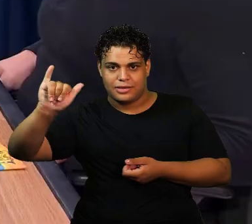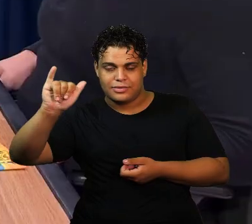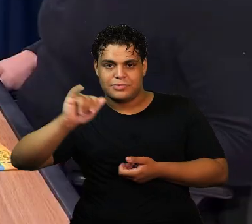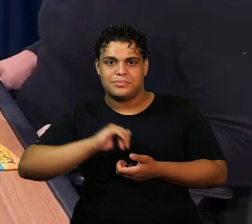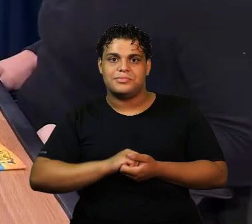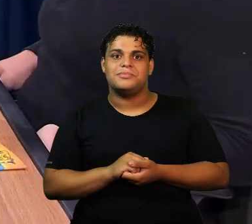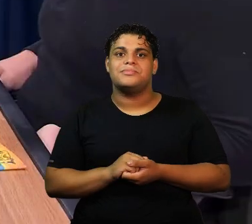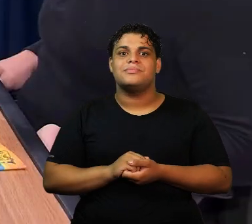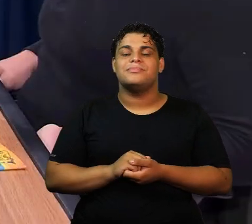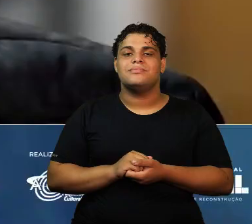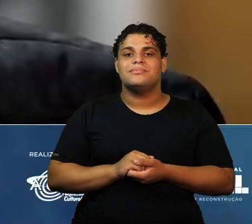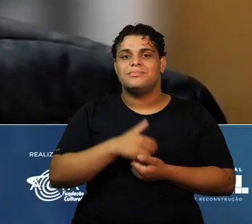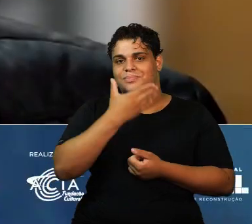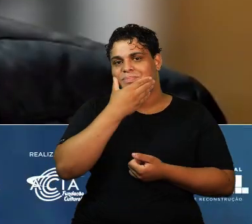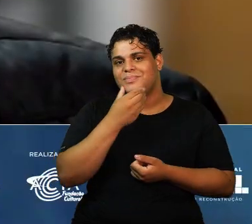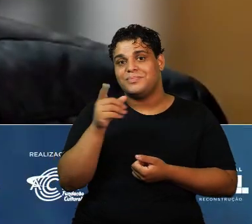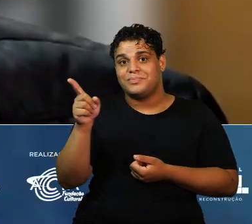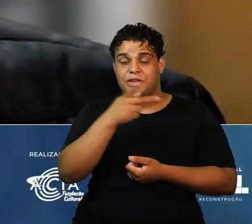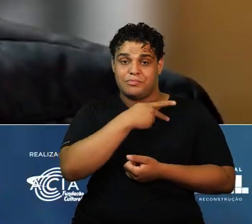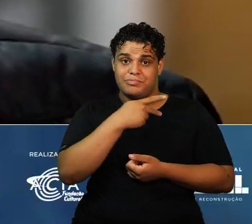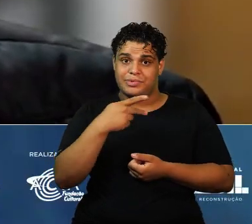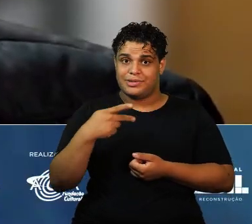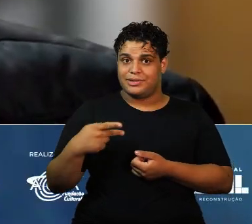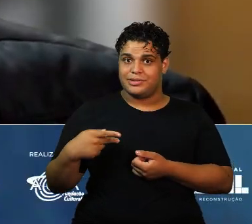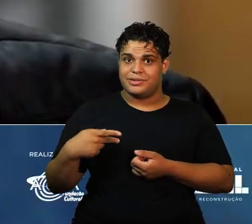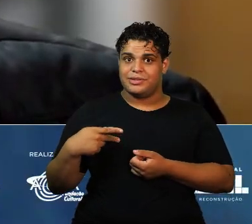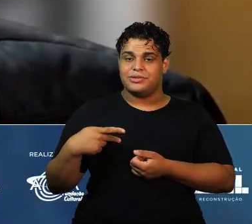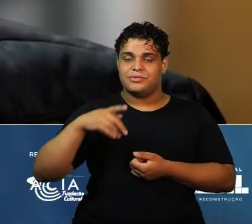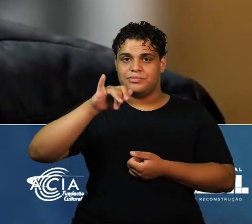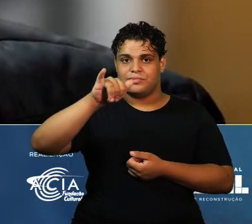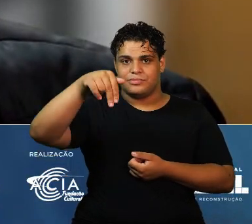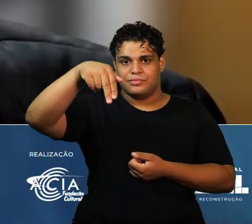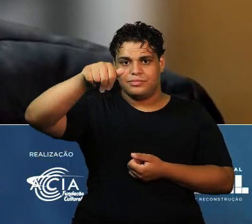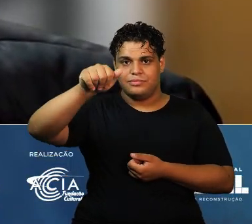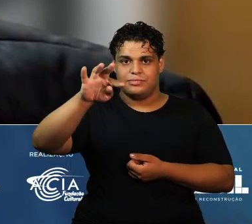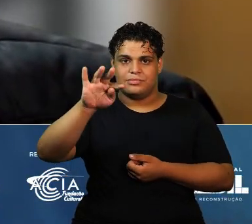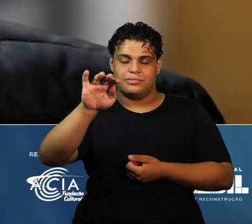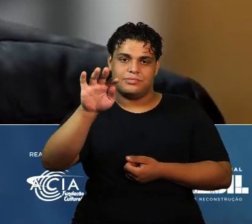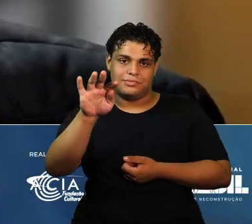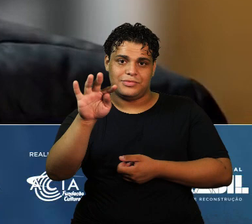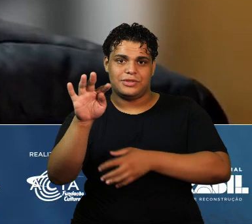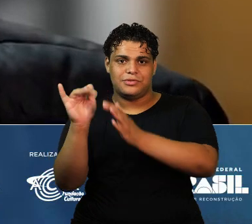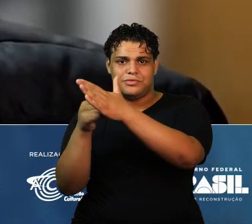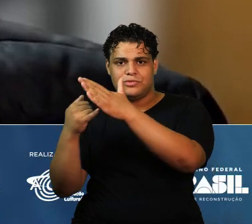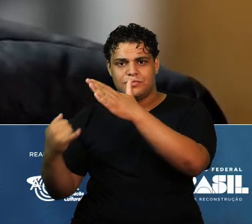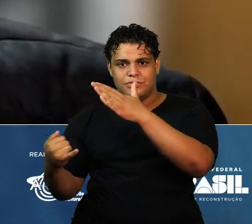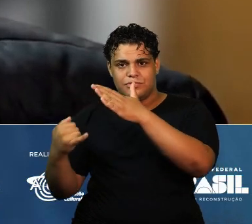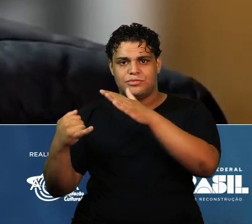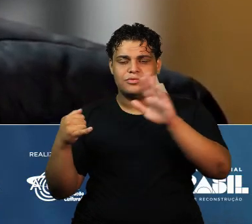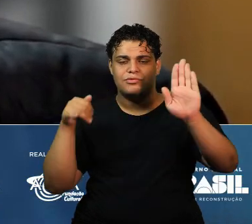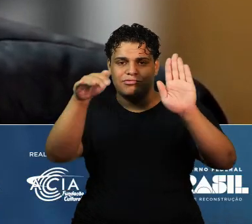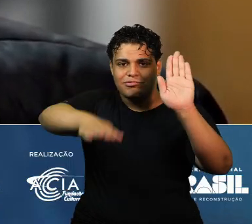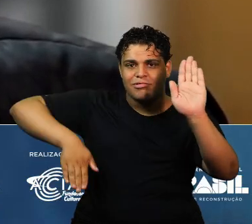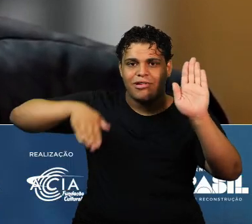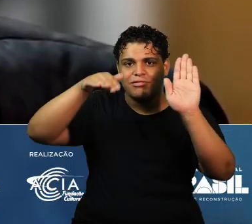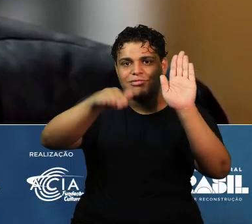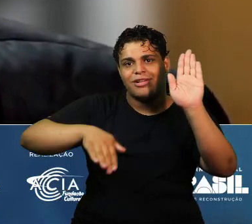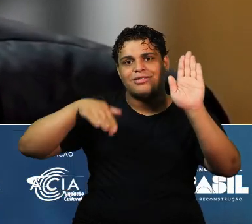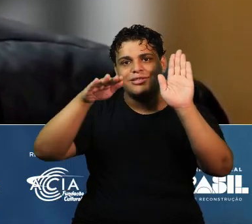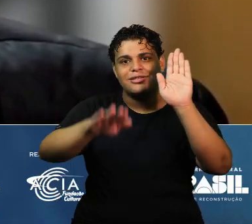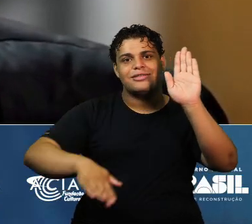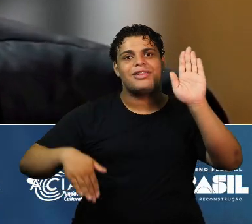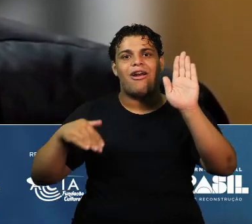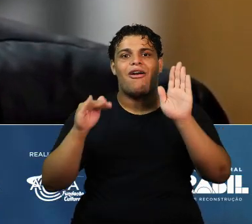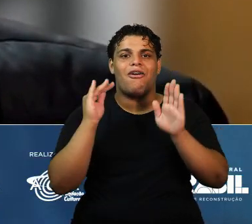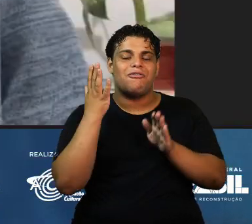ele que é o presidente executivo, né, do INAT, que é o Instituto de Natação Infantil,